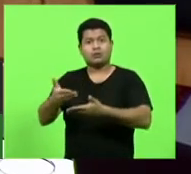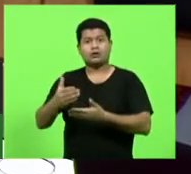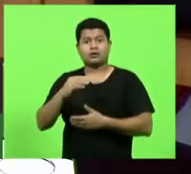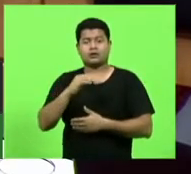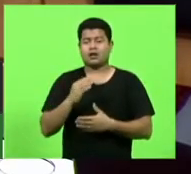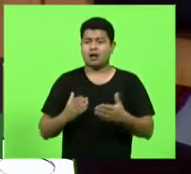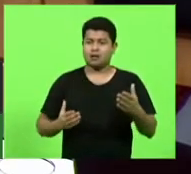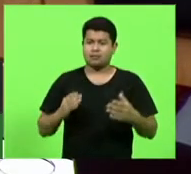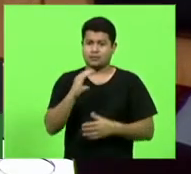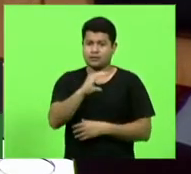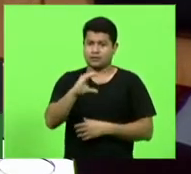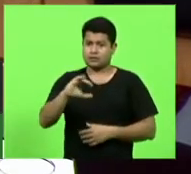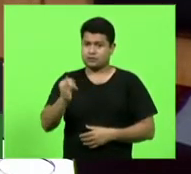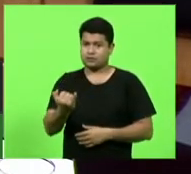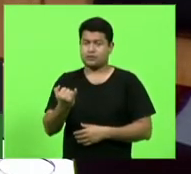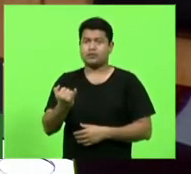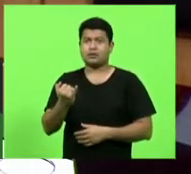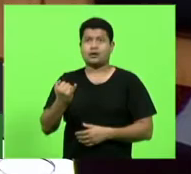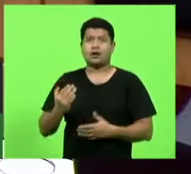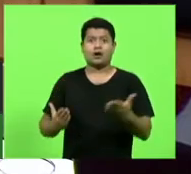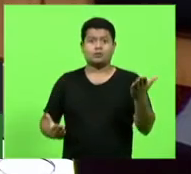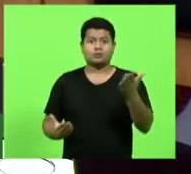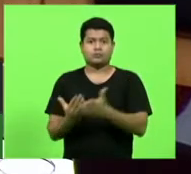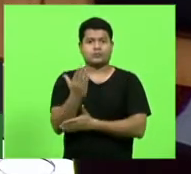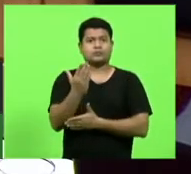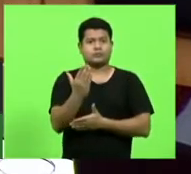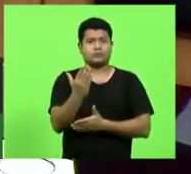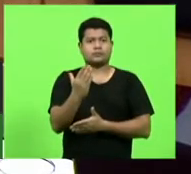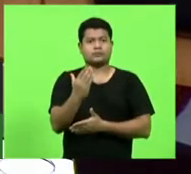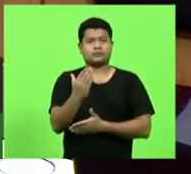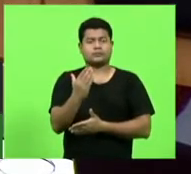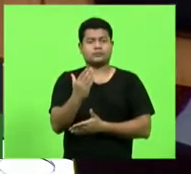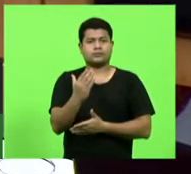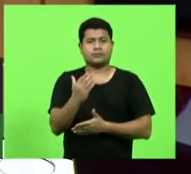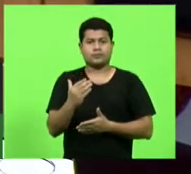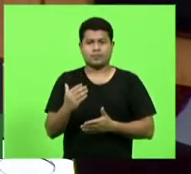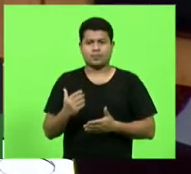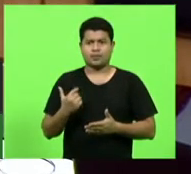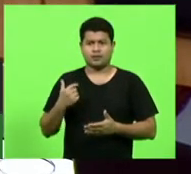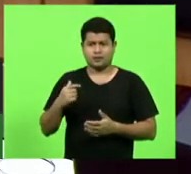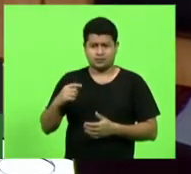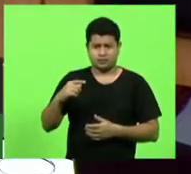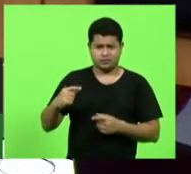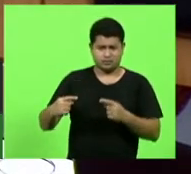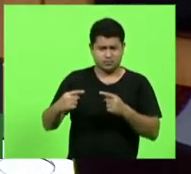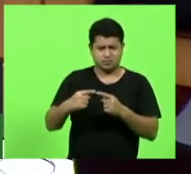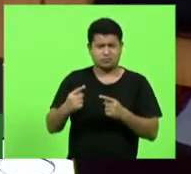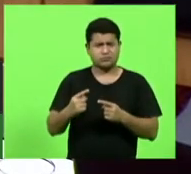não. Não passou pela CCJ, pelo que eu me lembre.